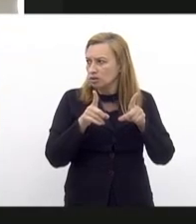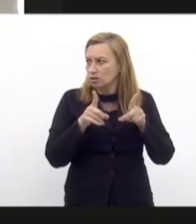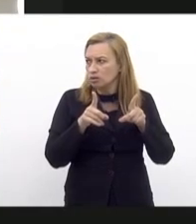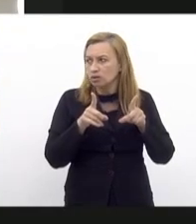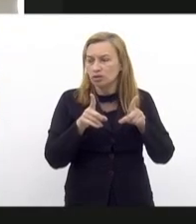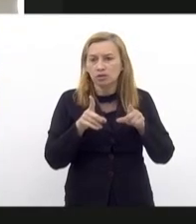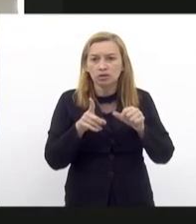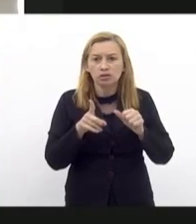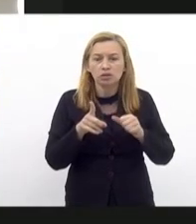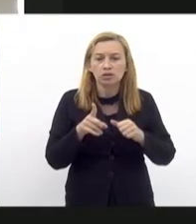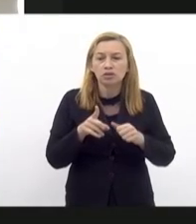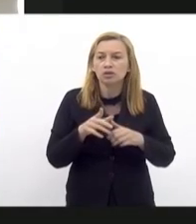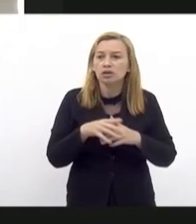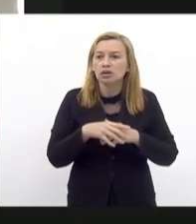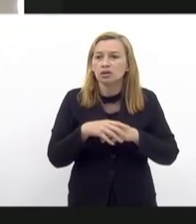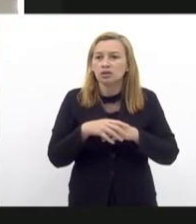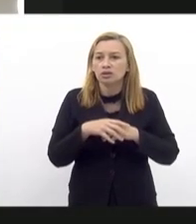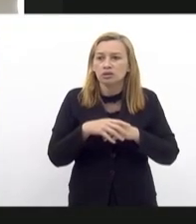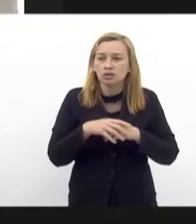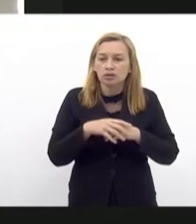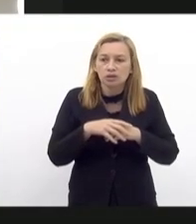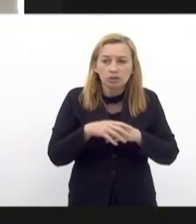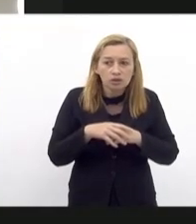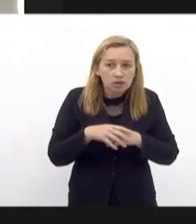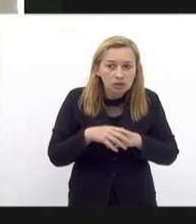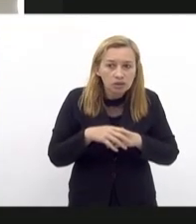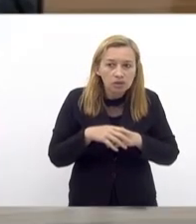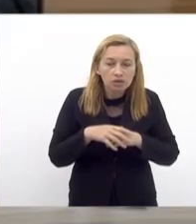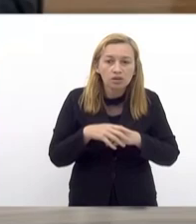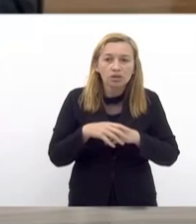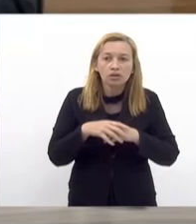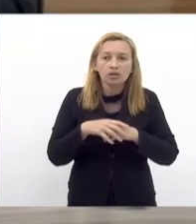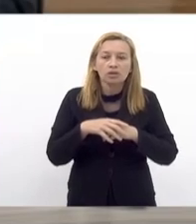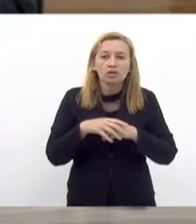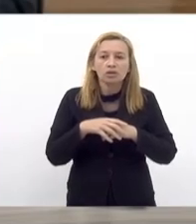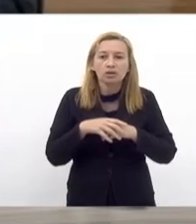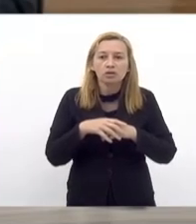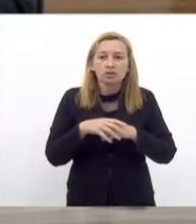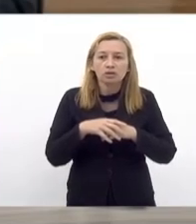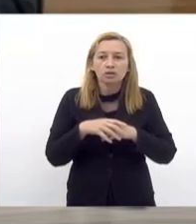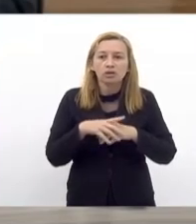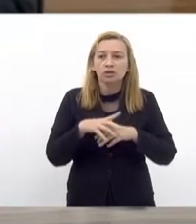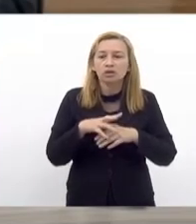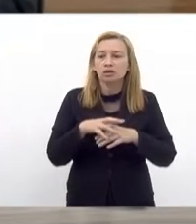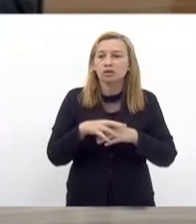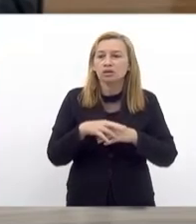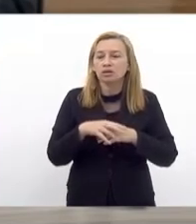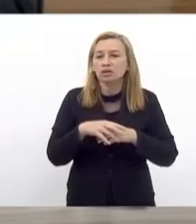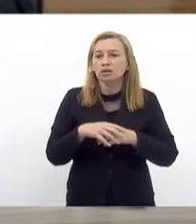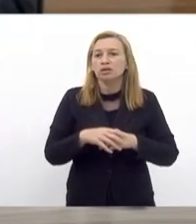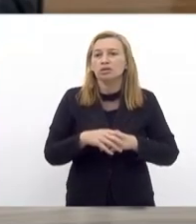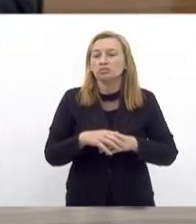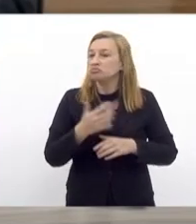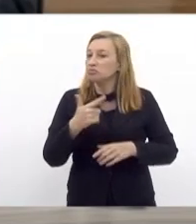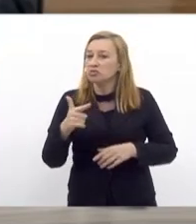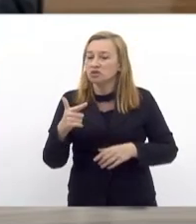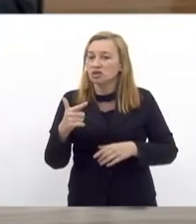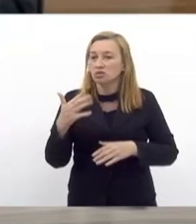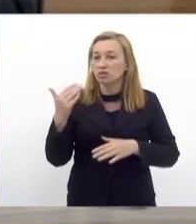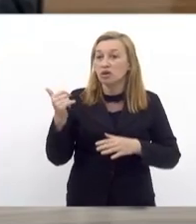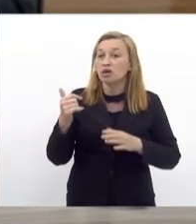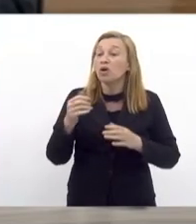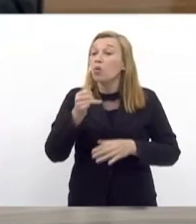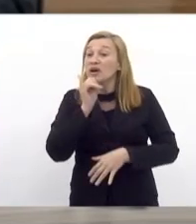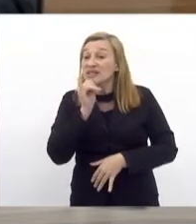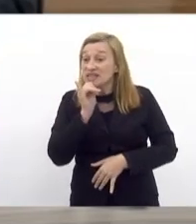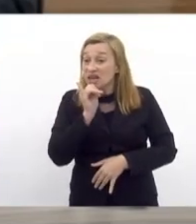que se nós não fizermos um movimento de tensionar e de radicalizar, não teremos sucesso. O exemplo